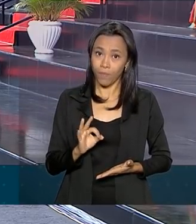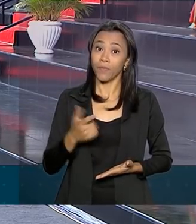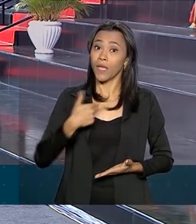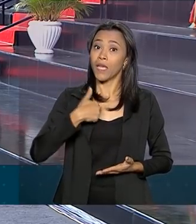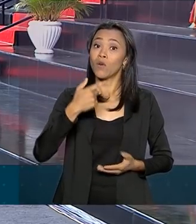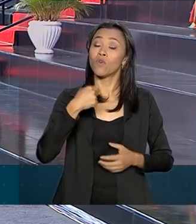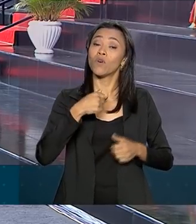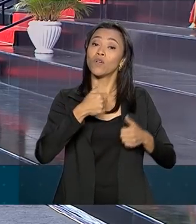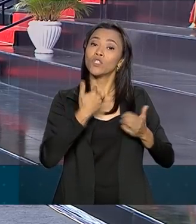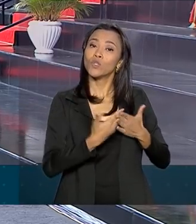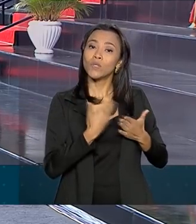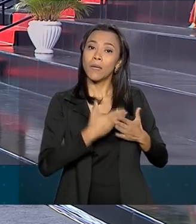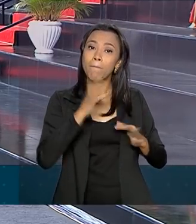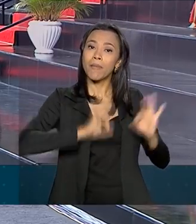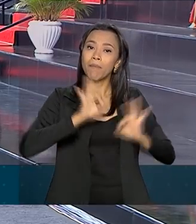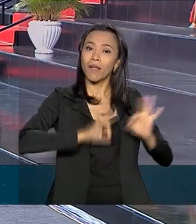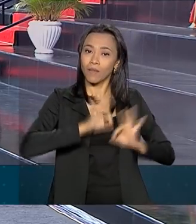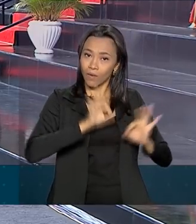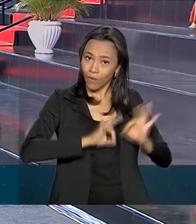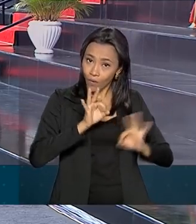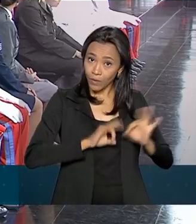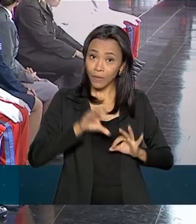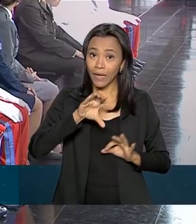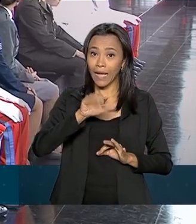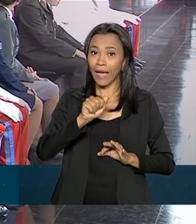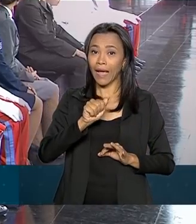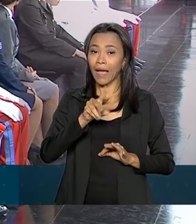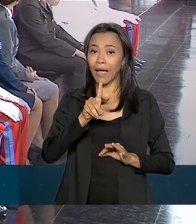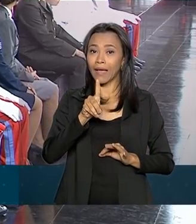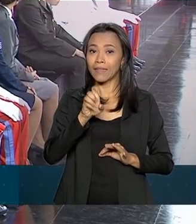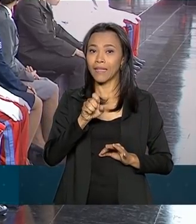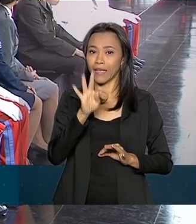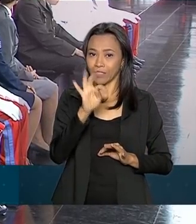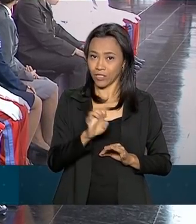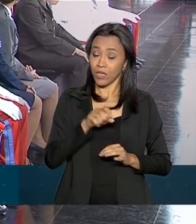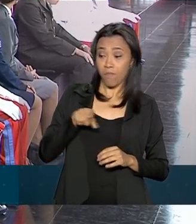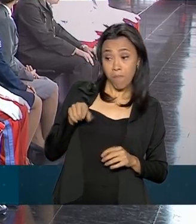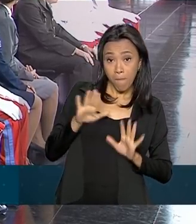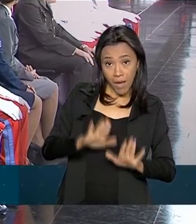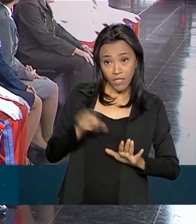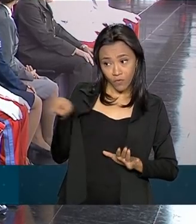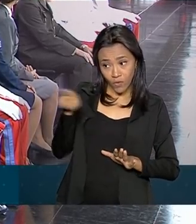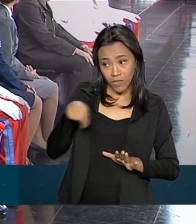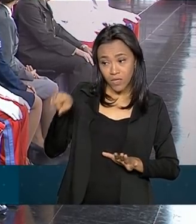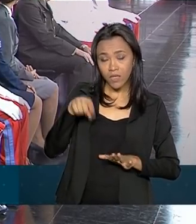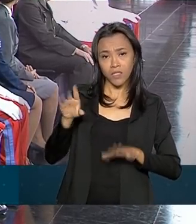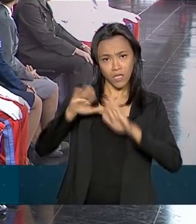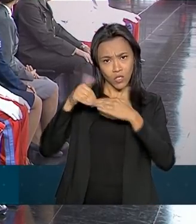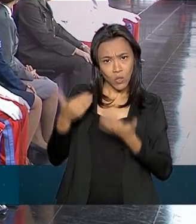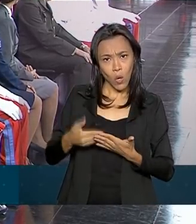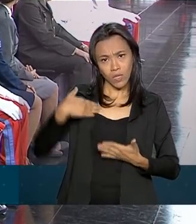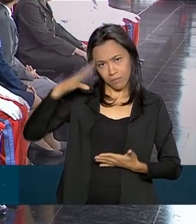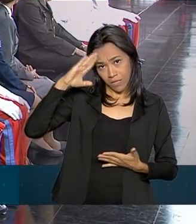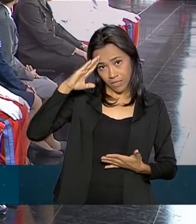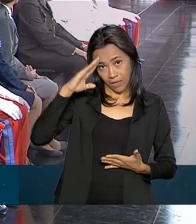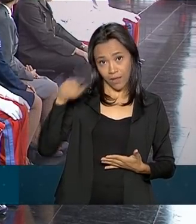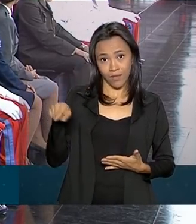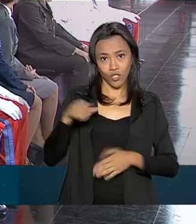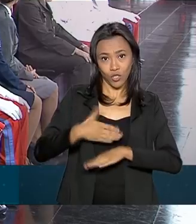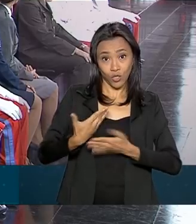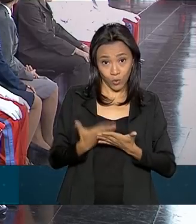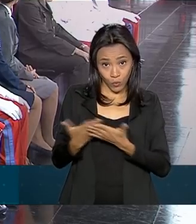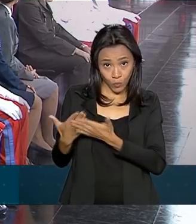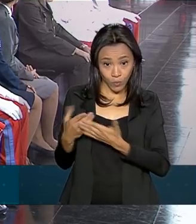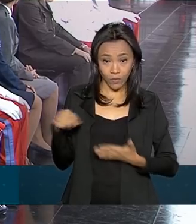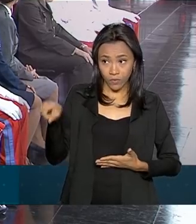de Cadetes do Exército Brasileiro. Mas vocês, jovens, que estudam nos bancos escolares militares,